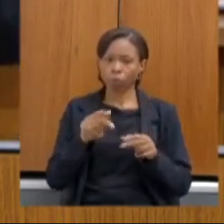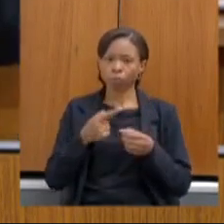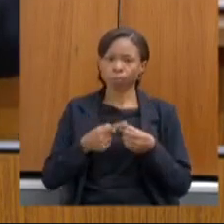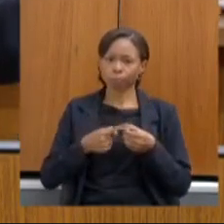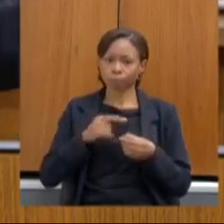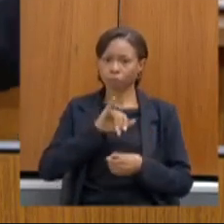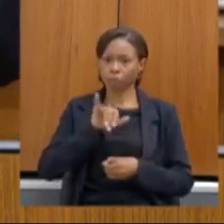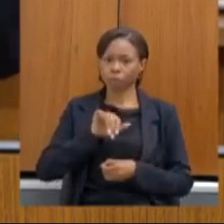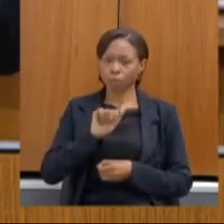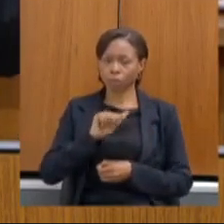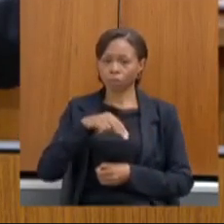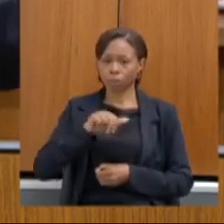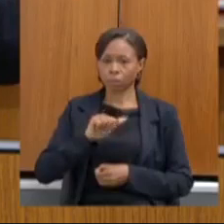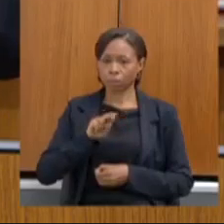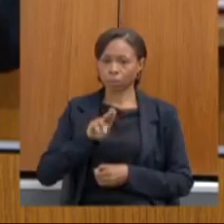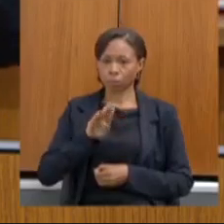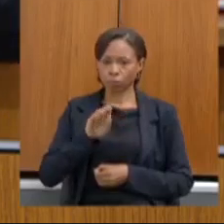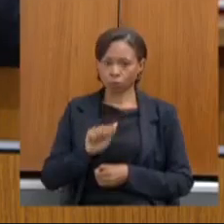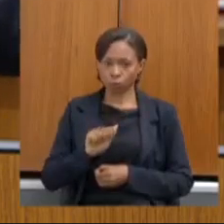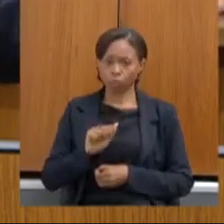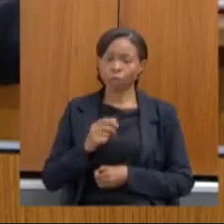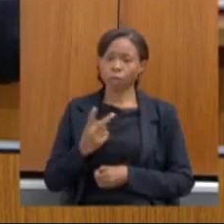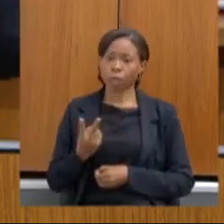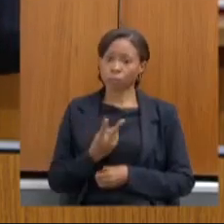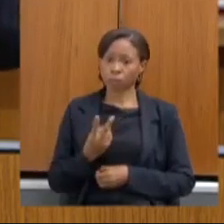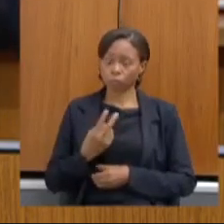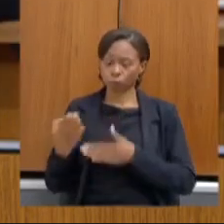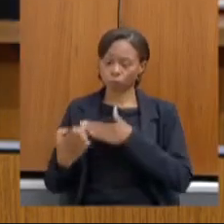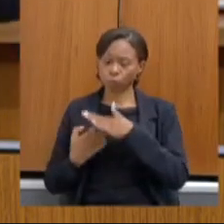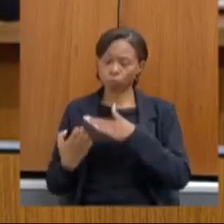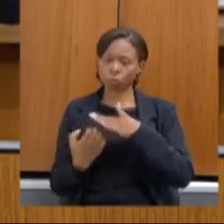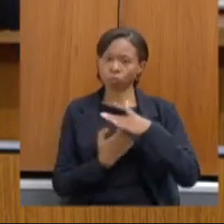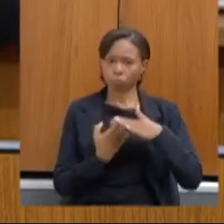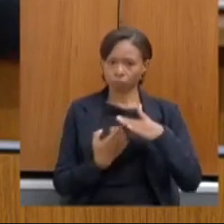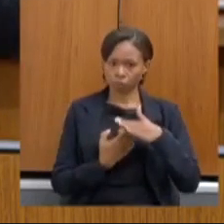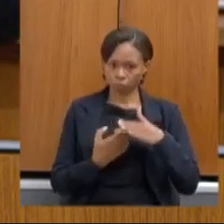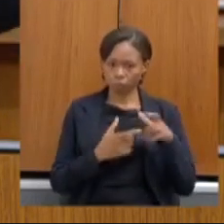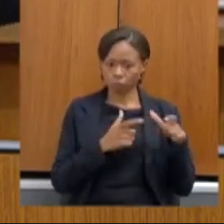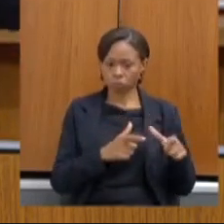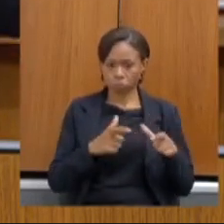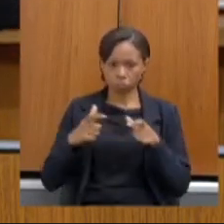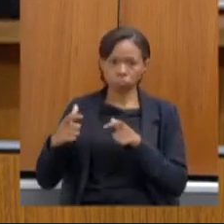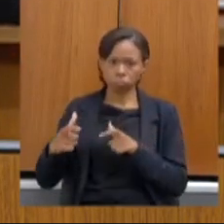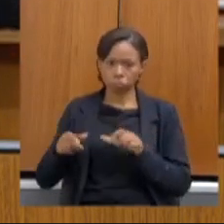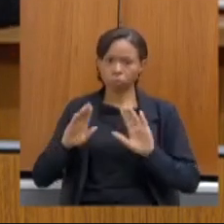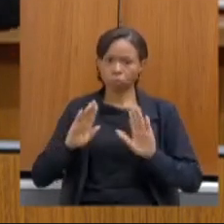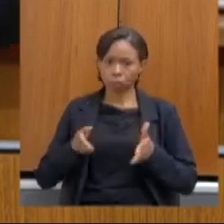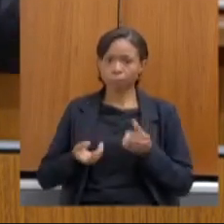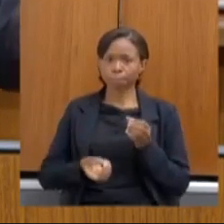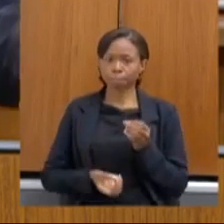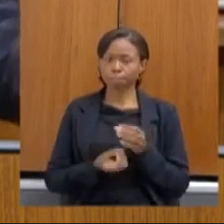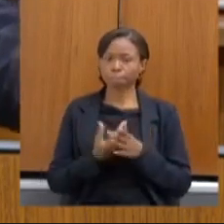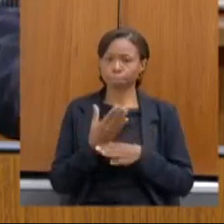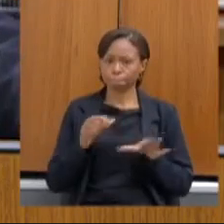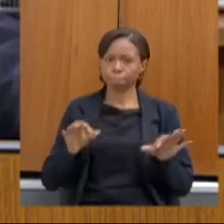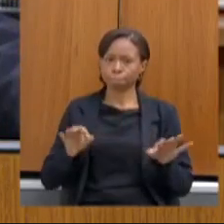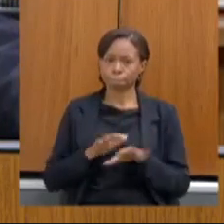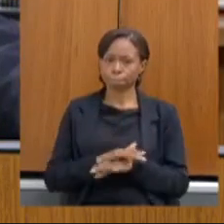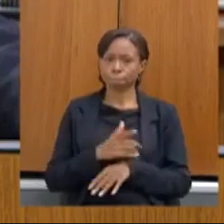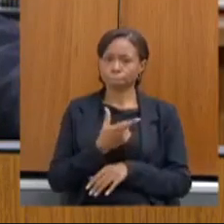E essas plantas a solicitações né Igual foi já está implantado e concluída